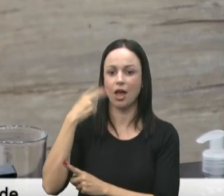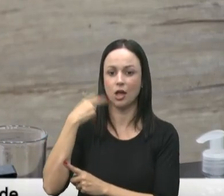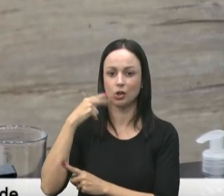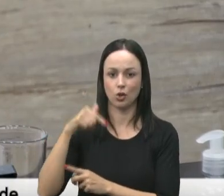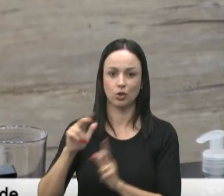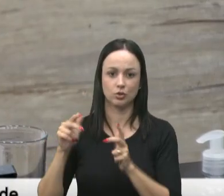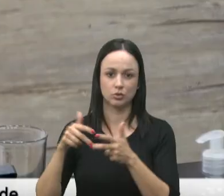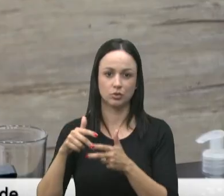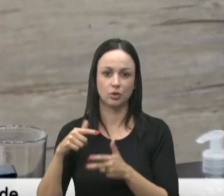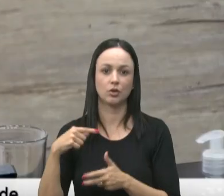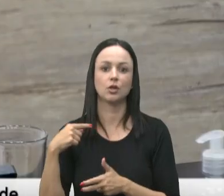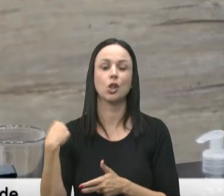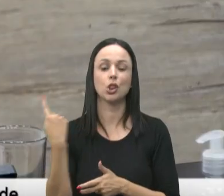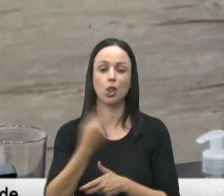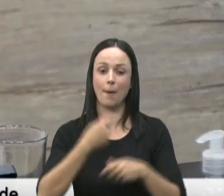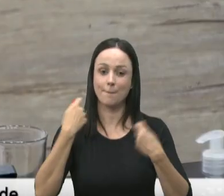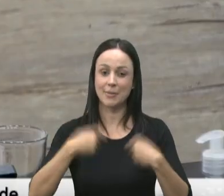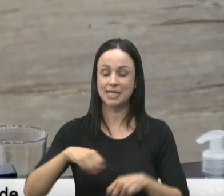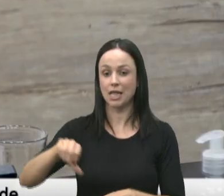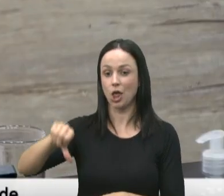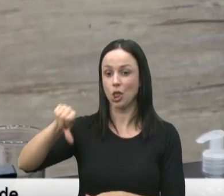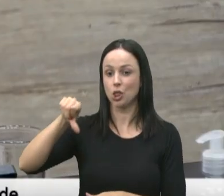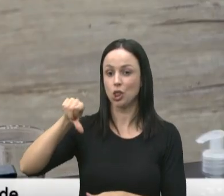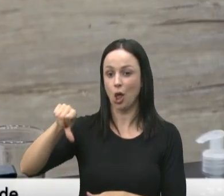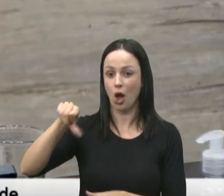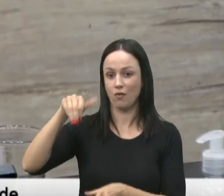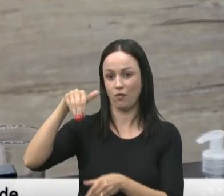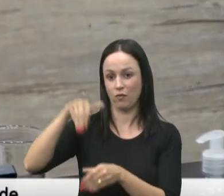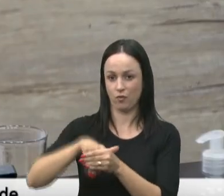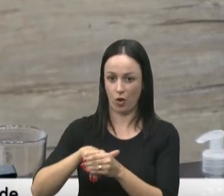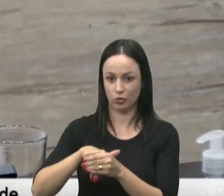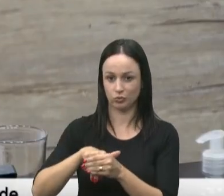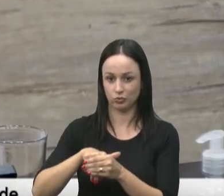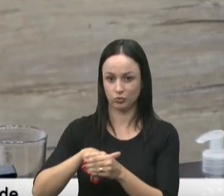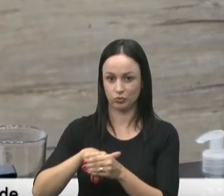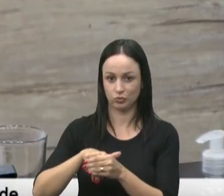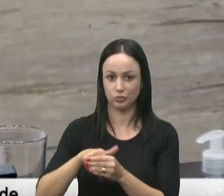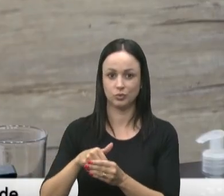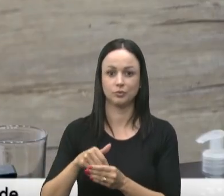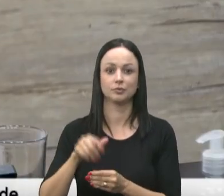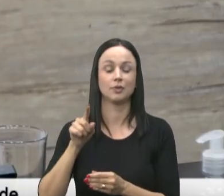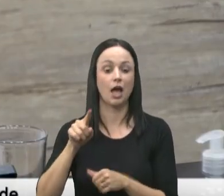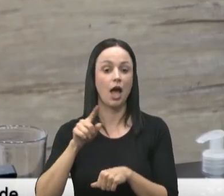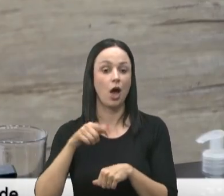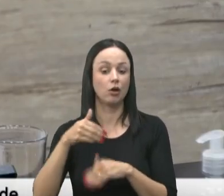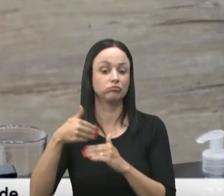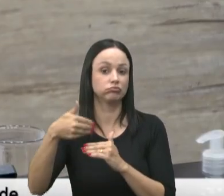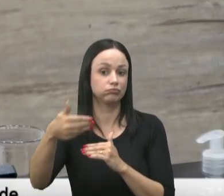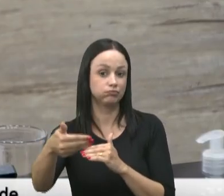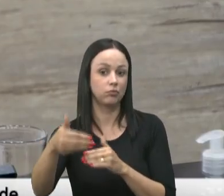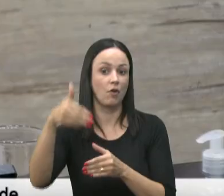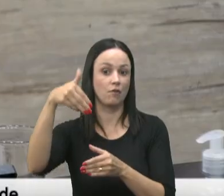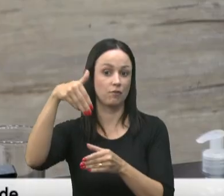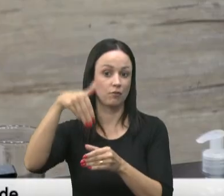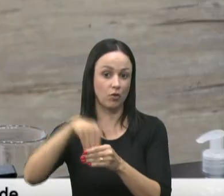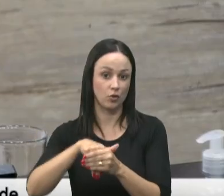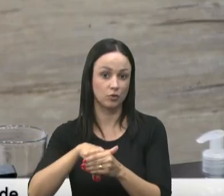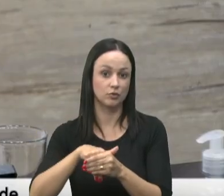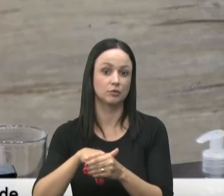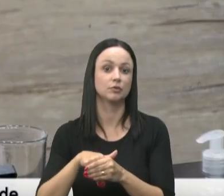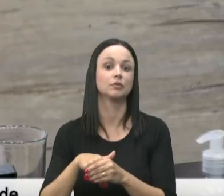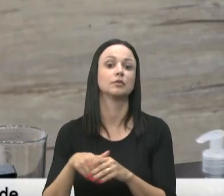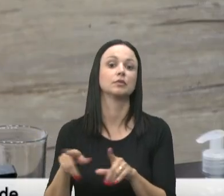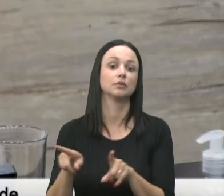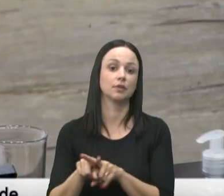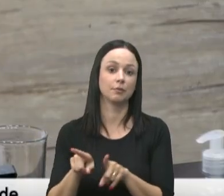nós precisamos de 9 votos. Então, na época desta votação, a gente também vai entrar